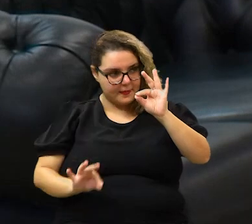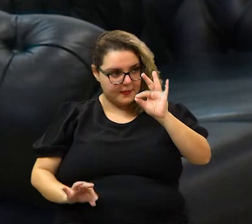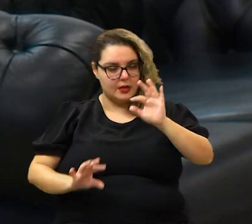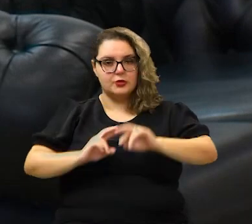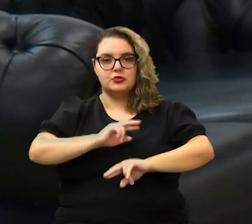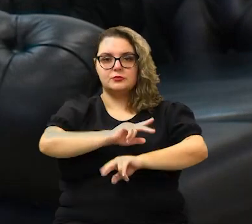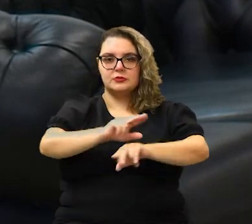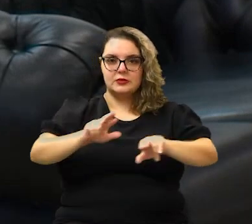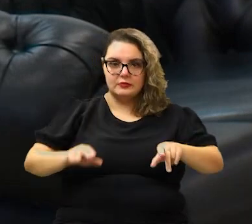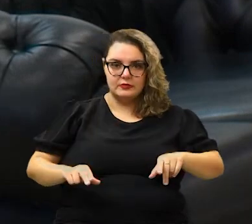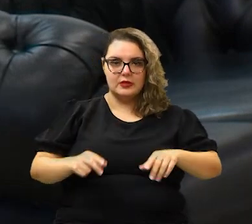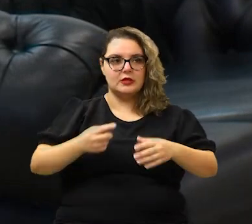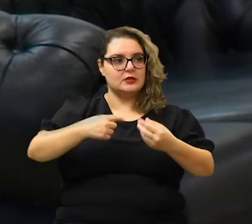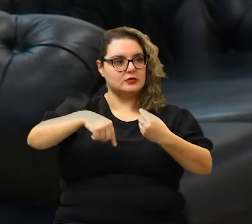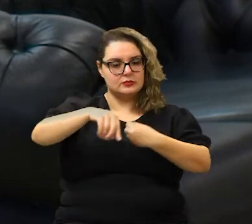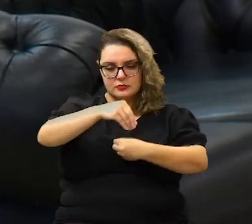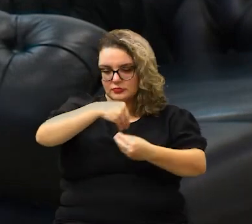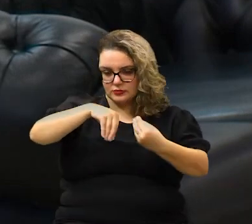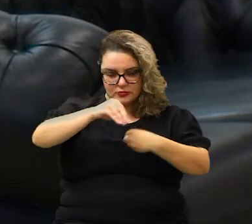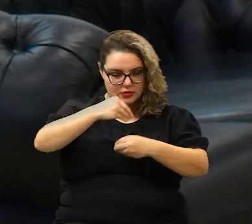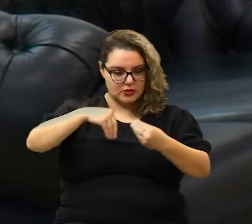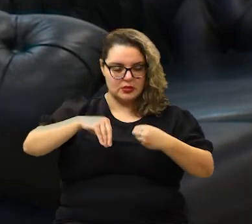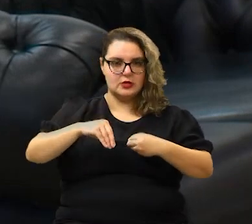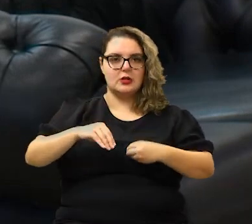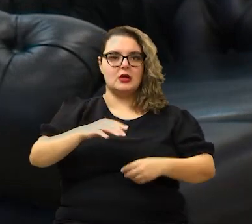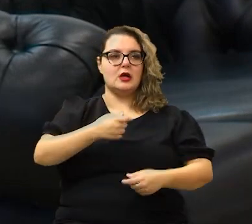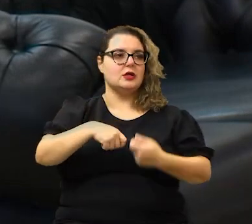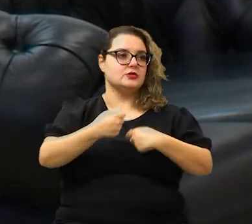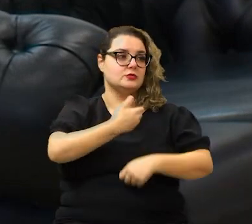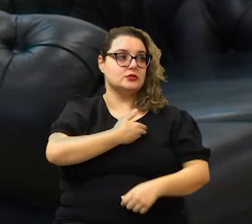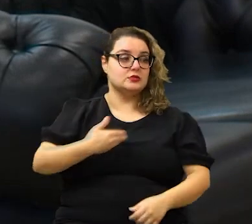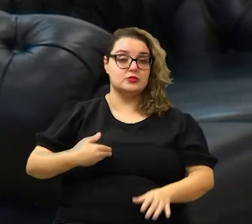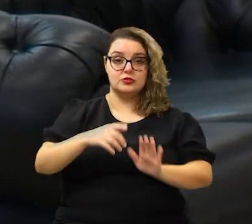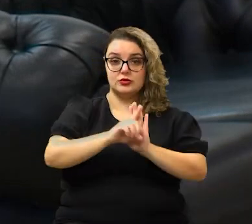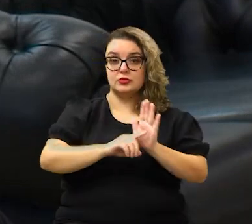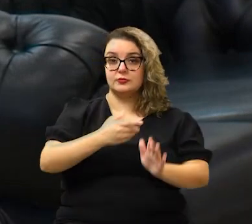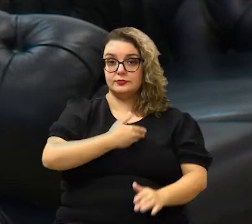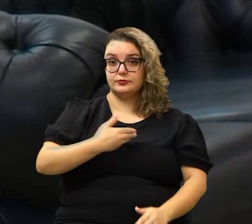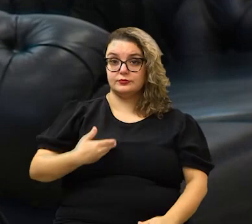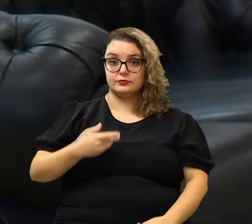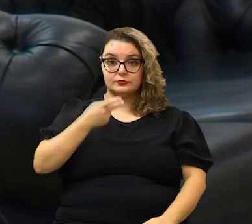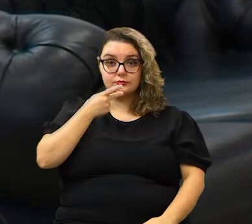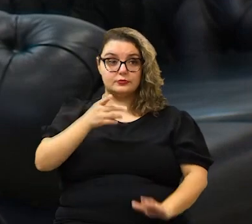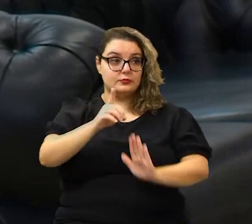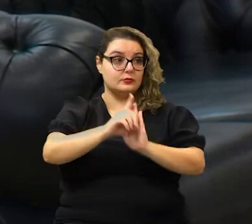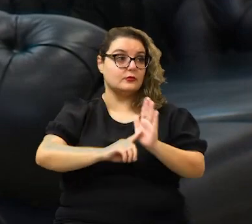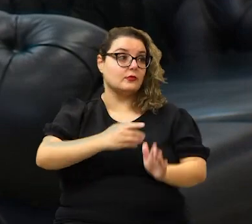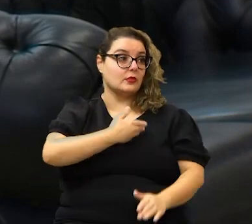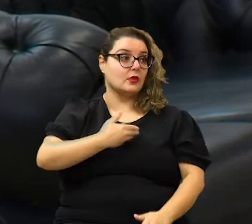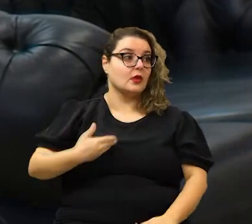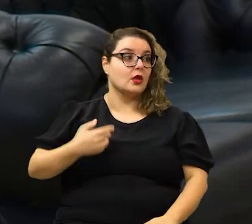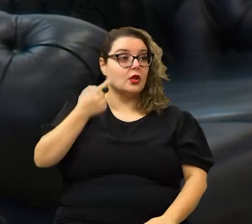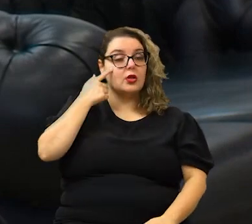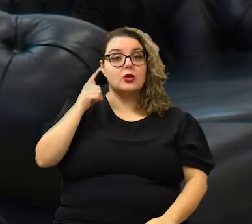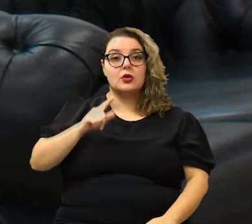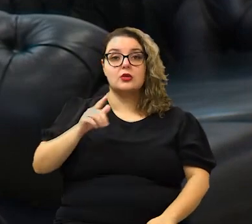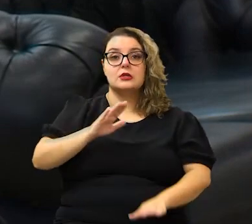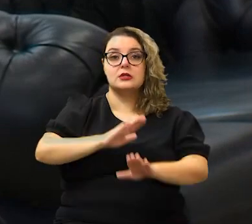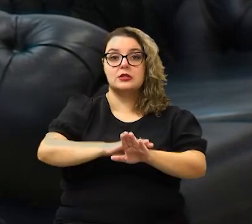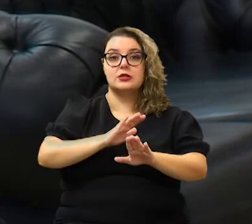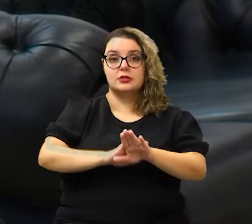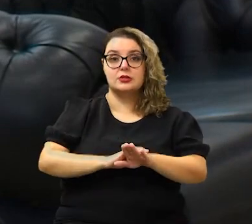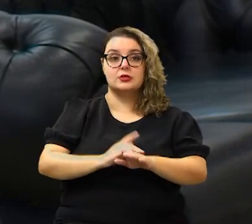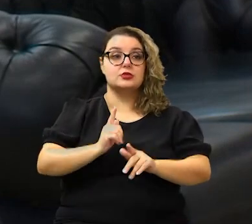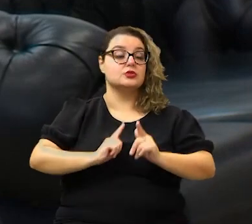sobre vários aspectos que envolvem a administração pública, o direito público. E quando a gente fala do direito público, obviamente que